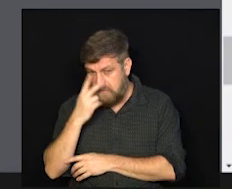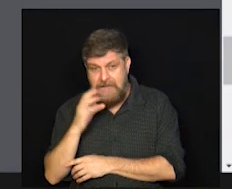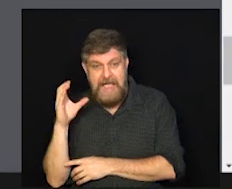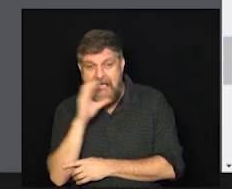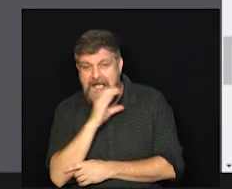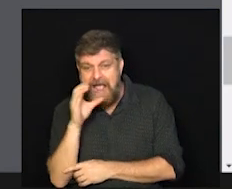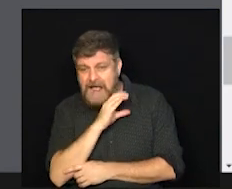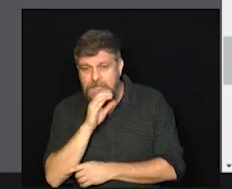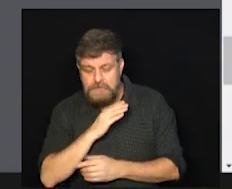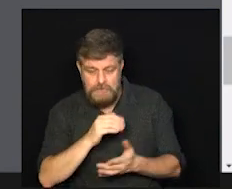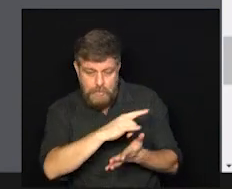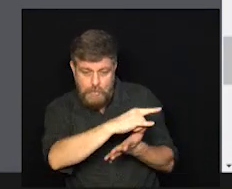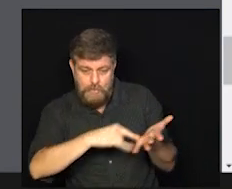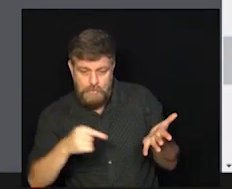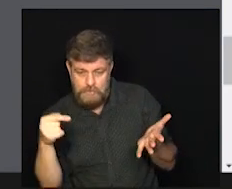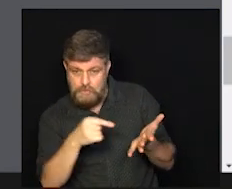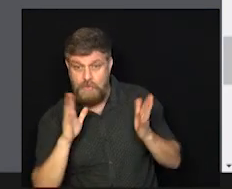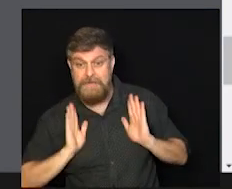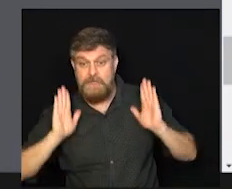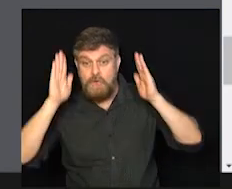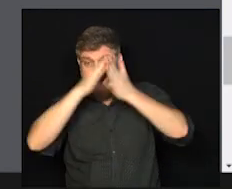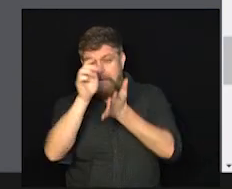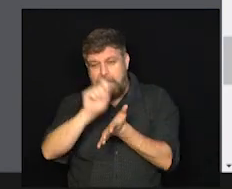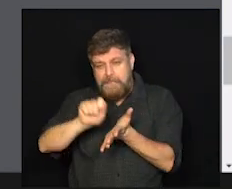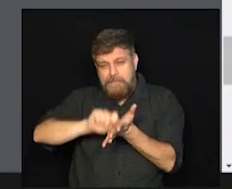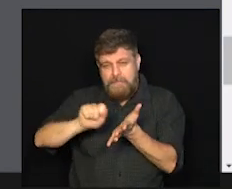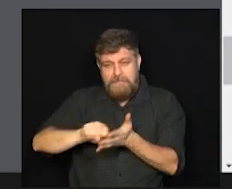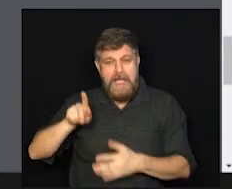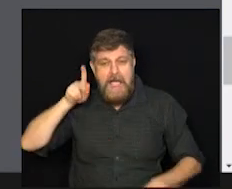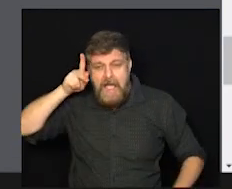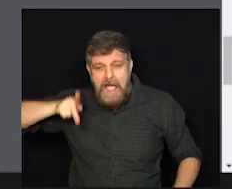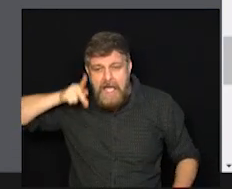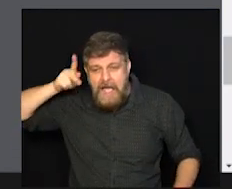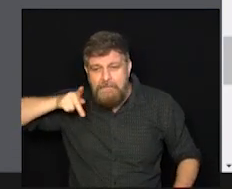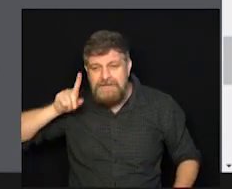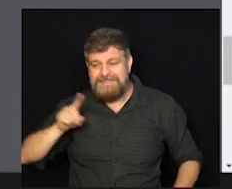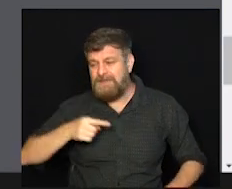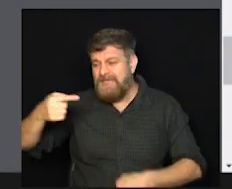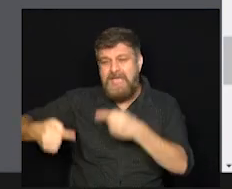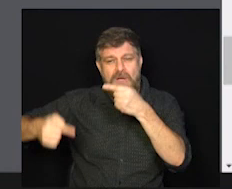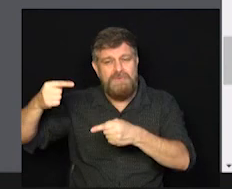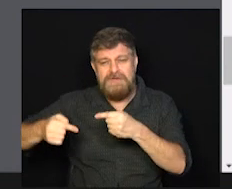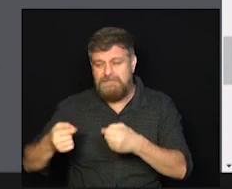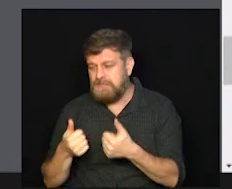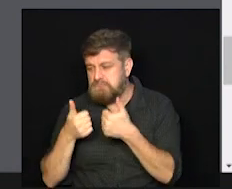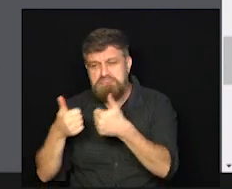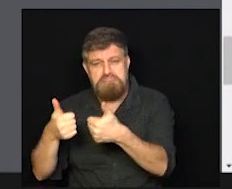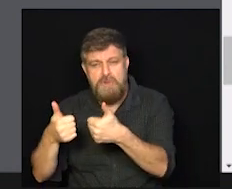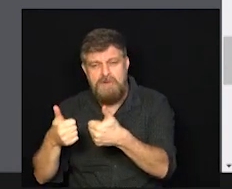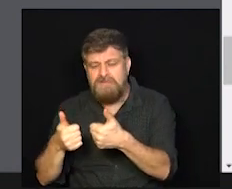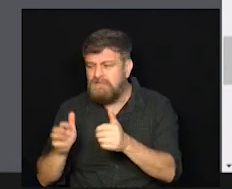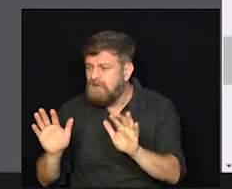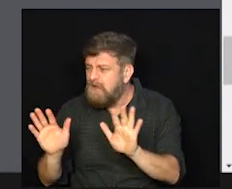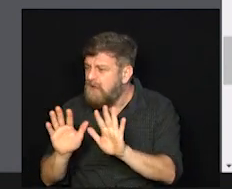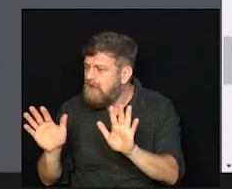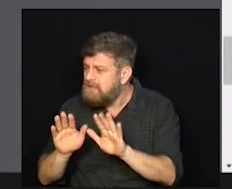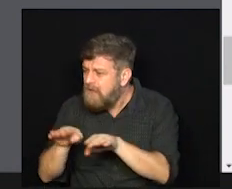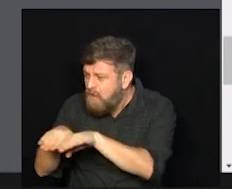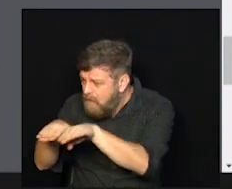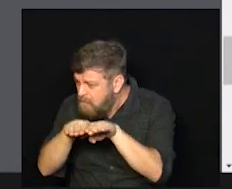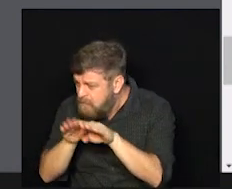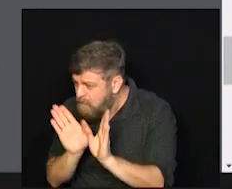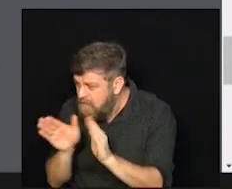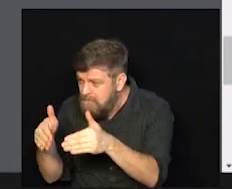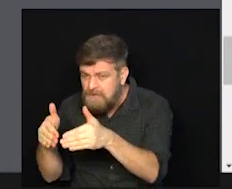número 15. O Papa diz o seguinte: a política deixou de ser um debate saudável de projetos, desenvolvimento bem comum, se tornou